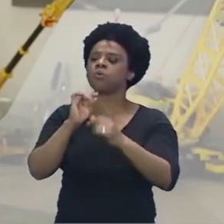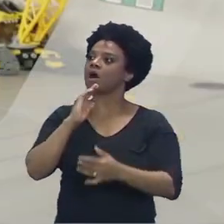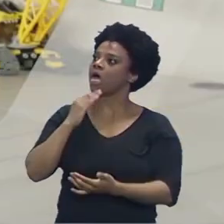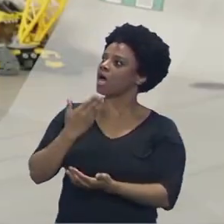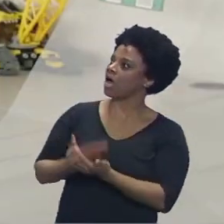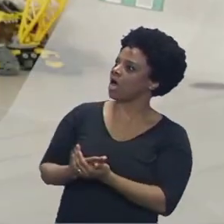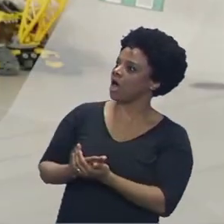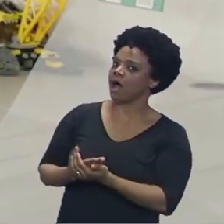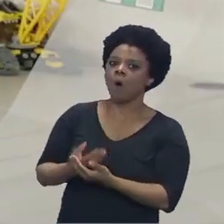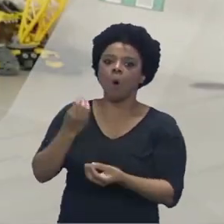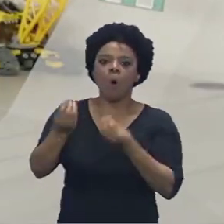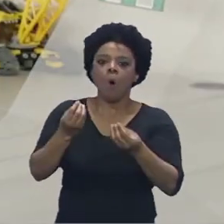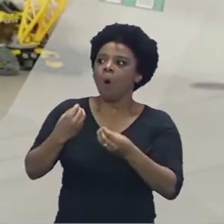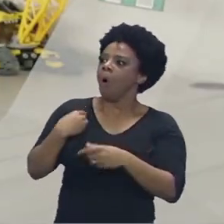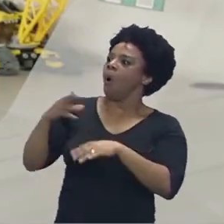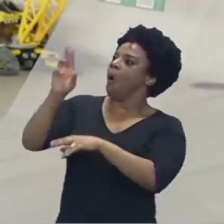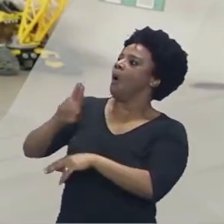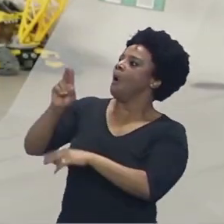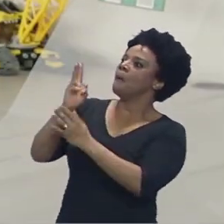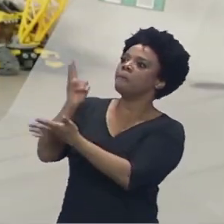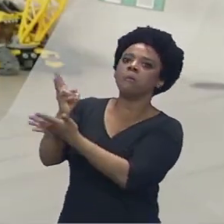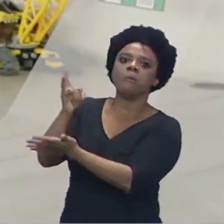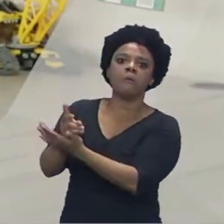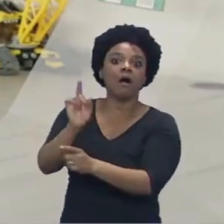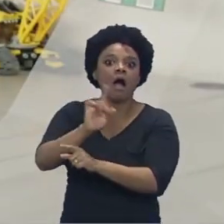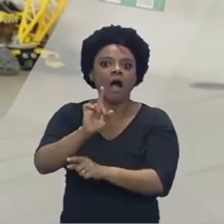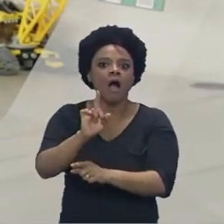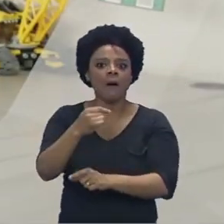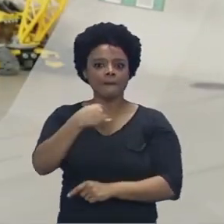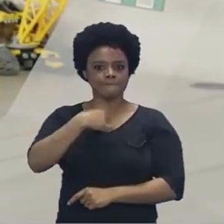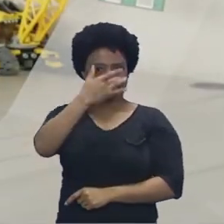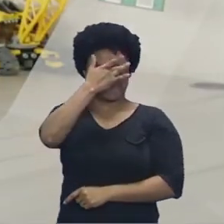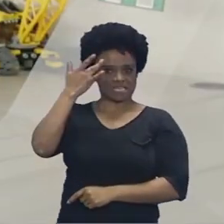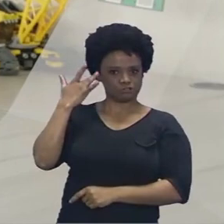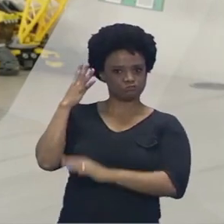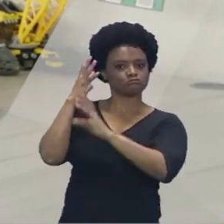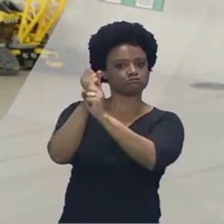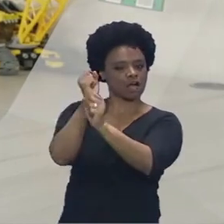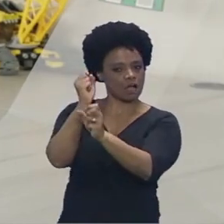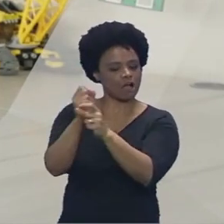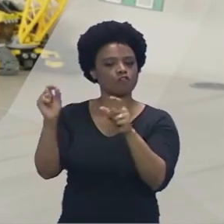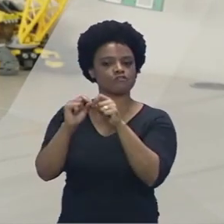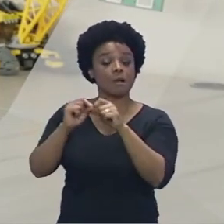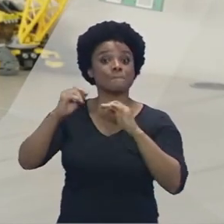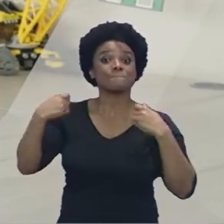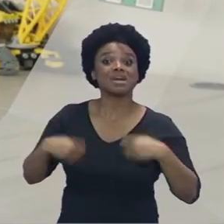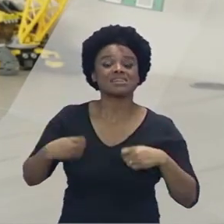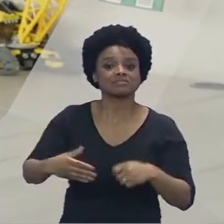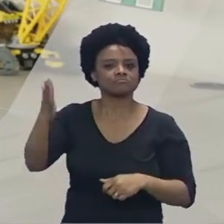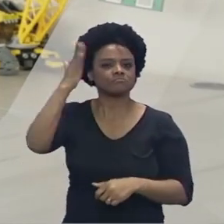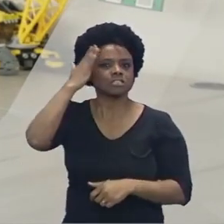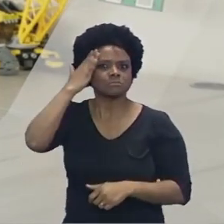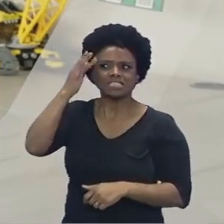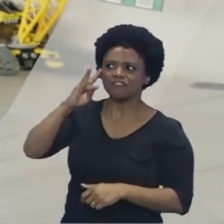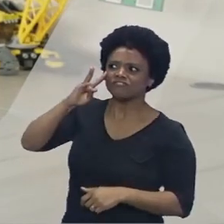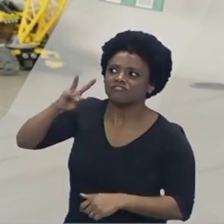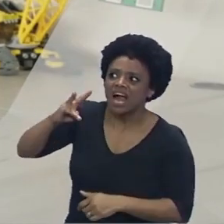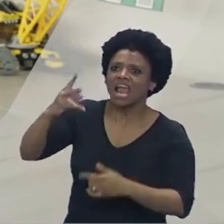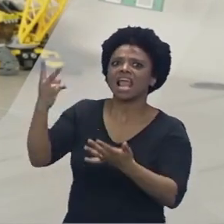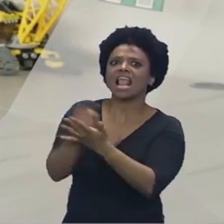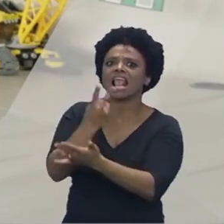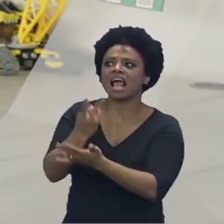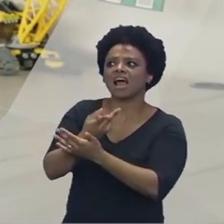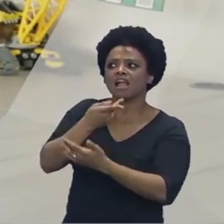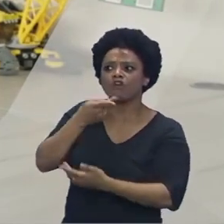e vira piloto de software, né? Onde ele lança informações, o software devolve para ele as informações que ele